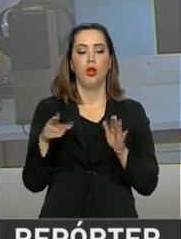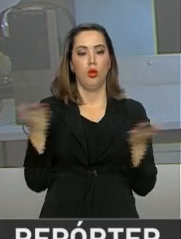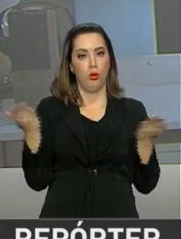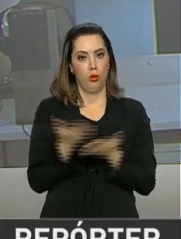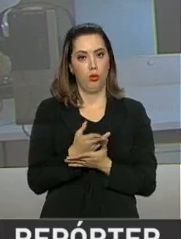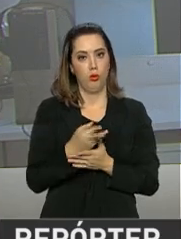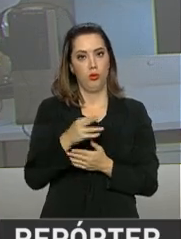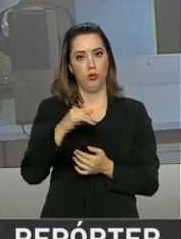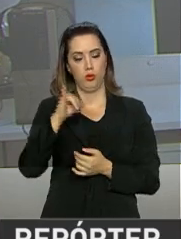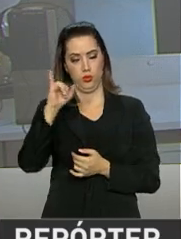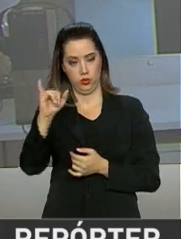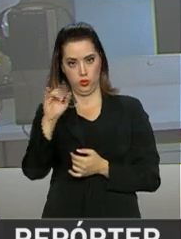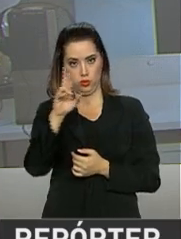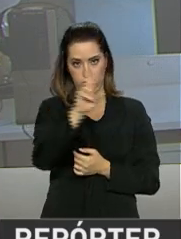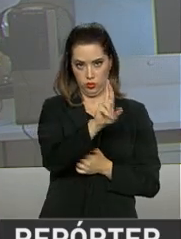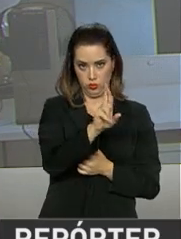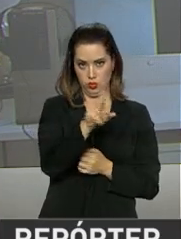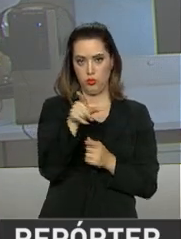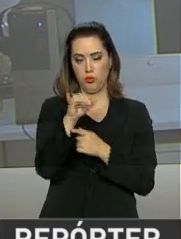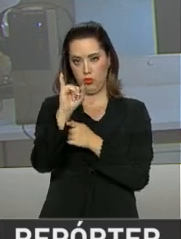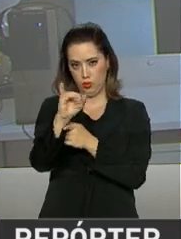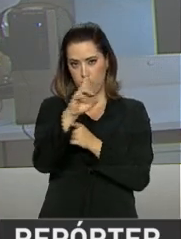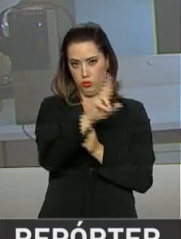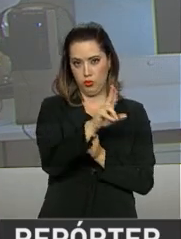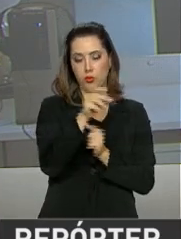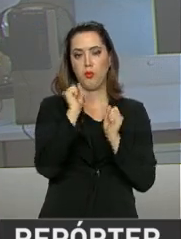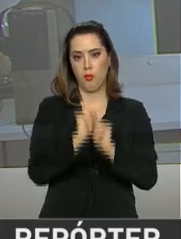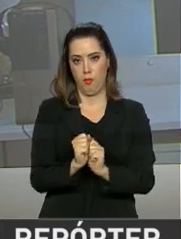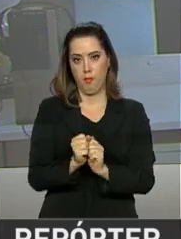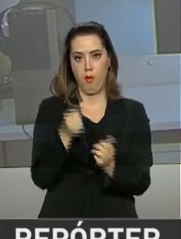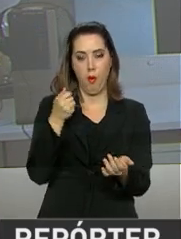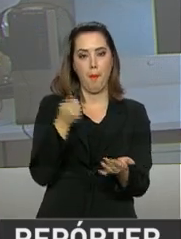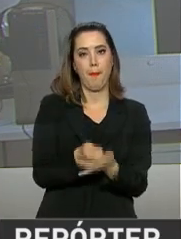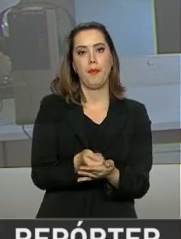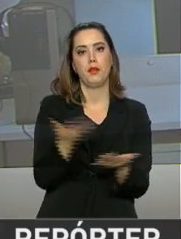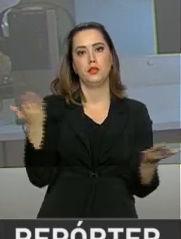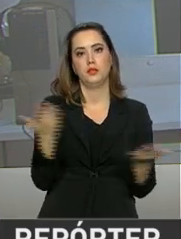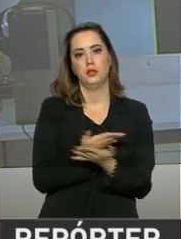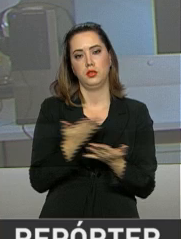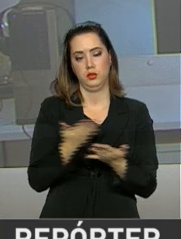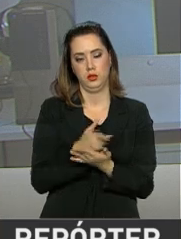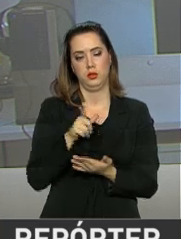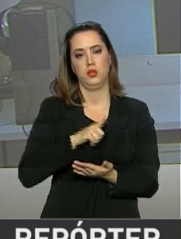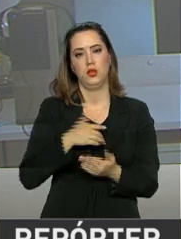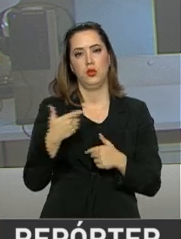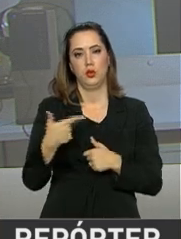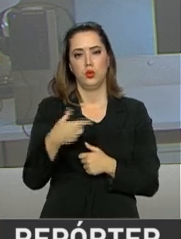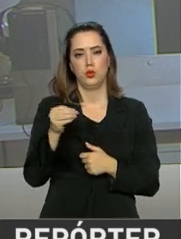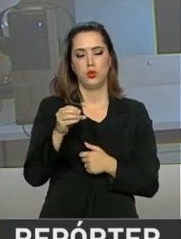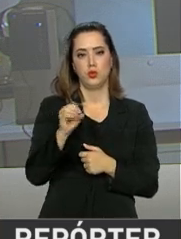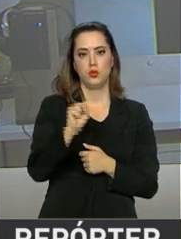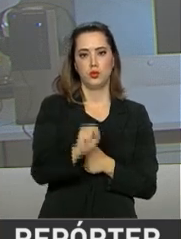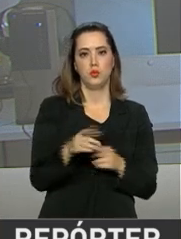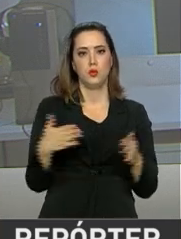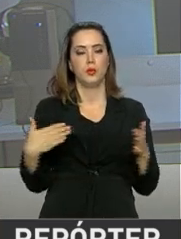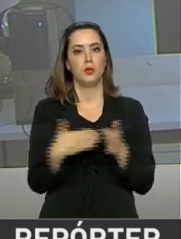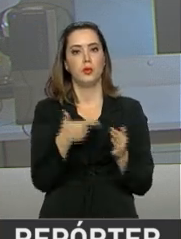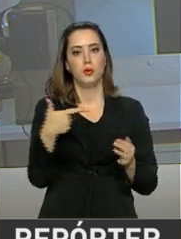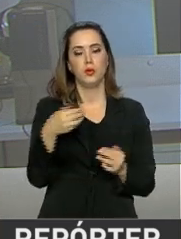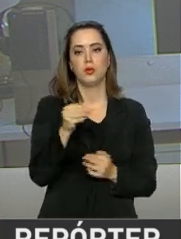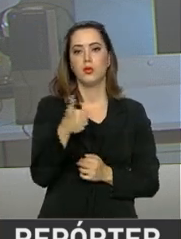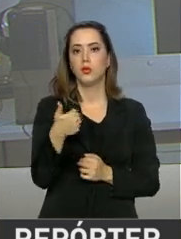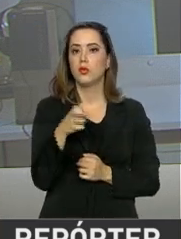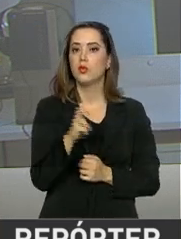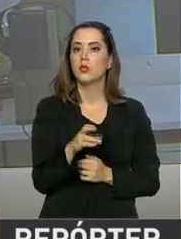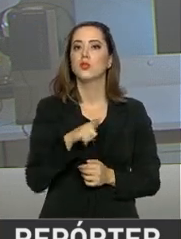do segundo lote do imposto de renda deste ano e de lotes residuais de quem caiu na malha fina entre 2008 e 2015.